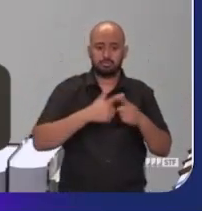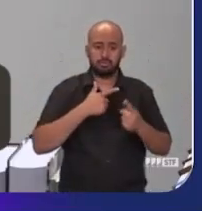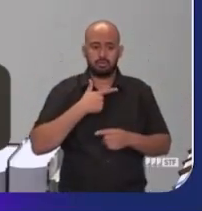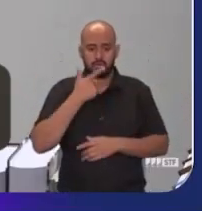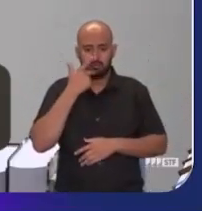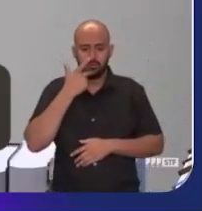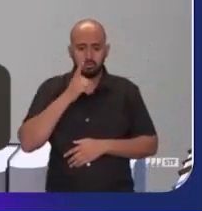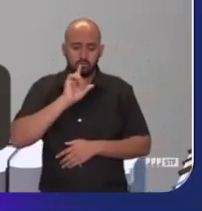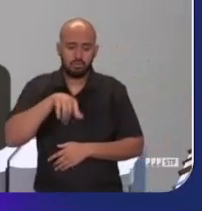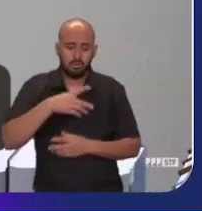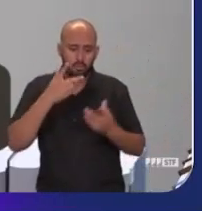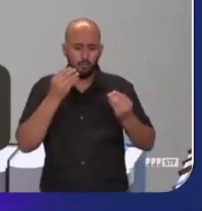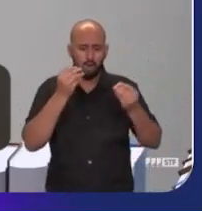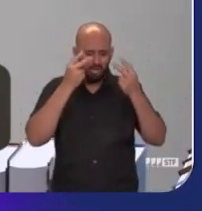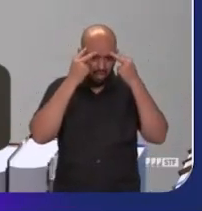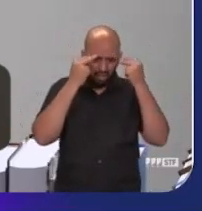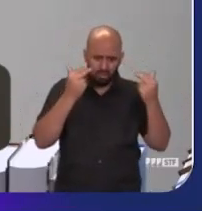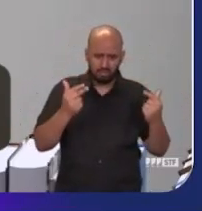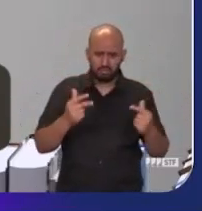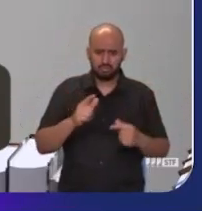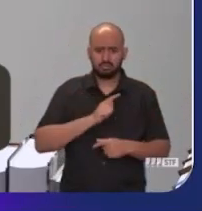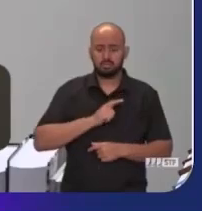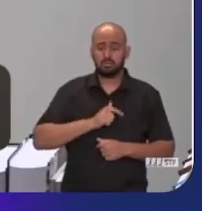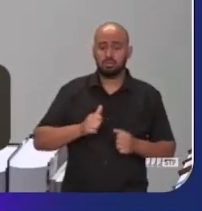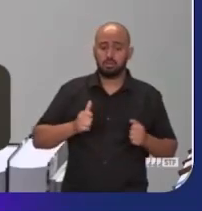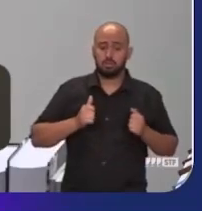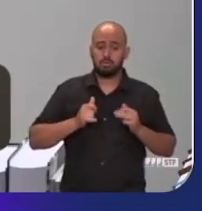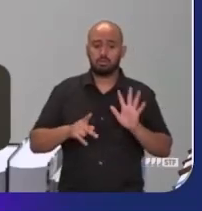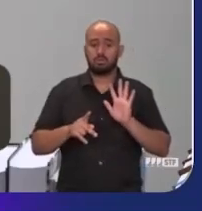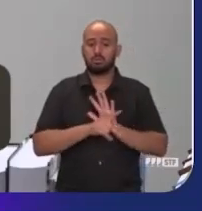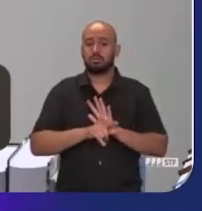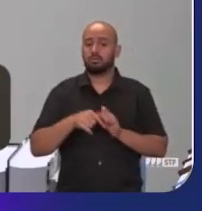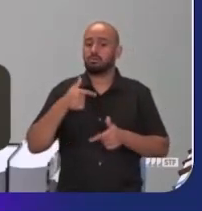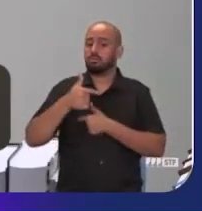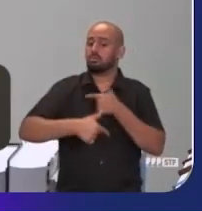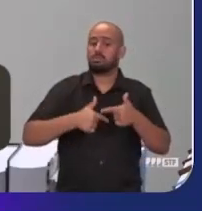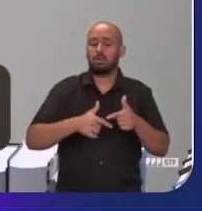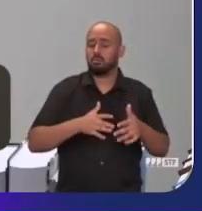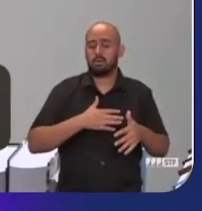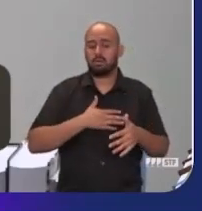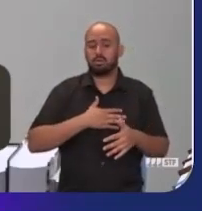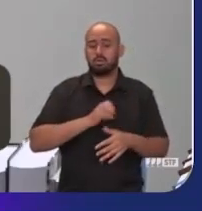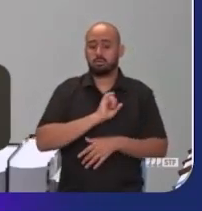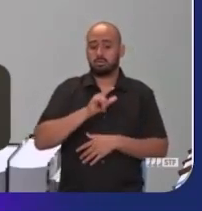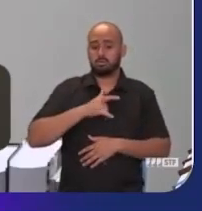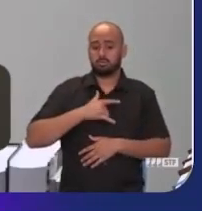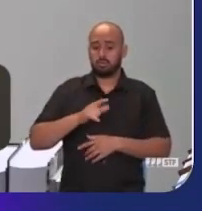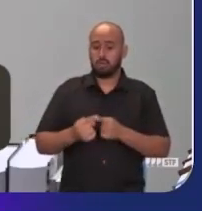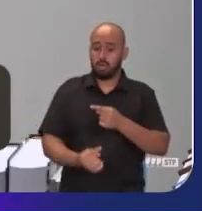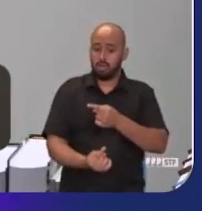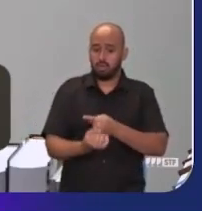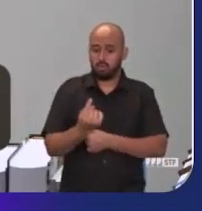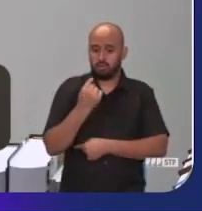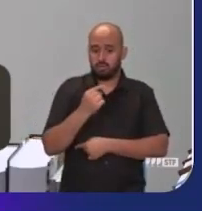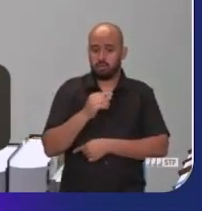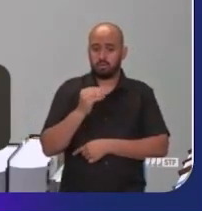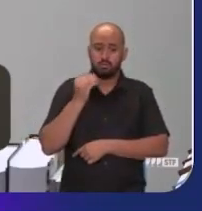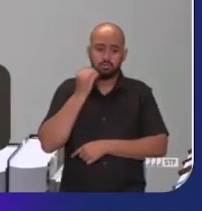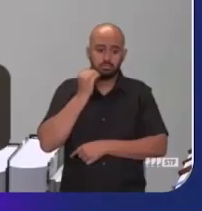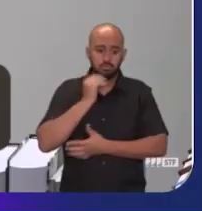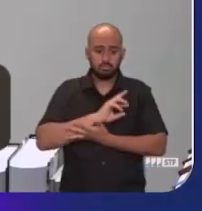surpreendente naturalidade que agiu no exercício de suas funções, uma vez que lhe cabia antecipar possíveis